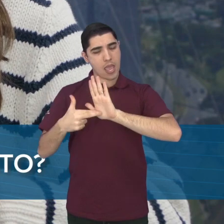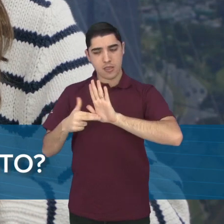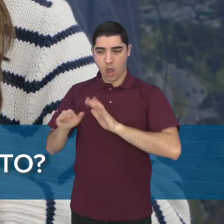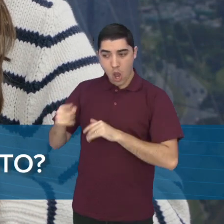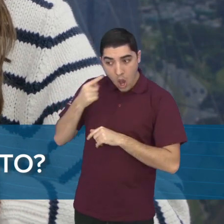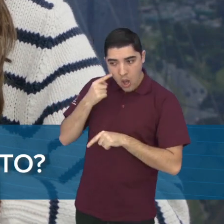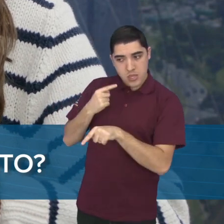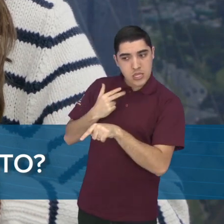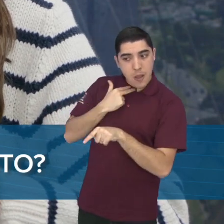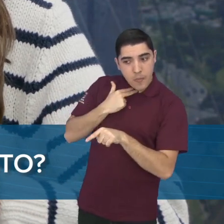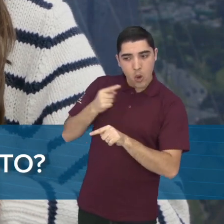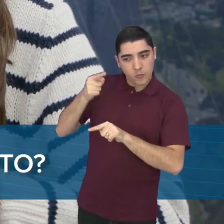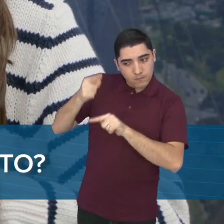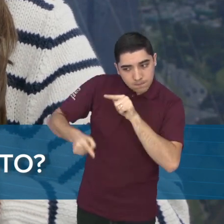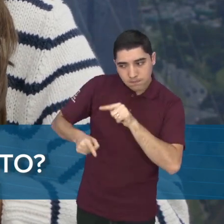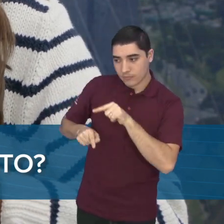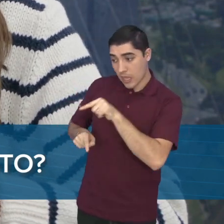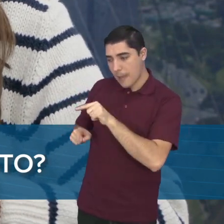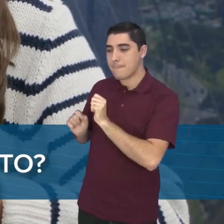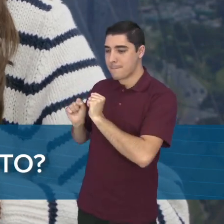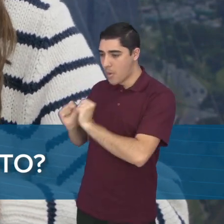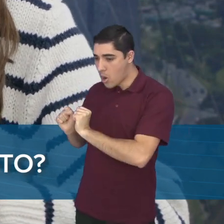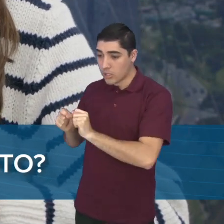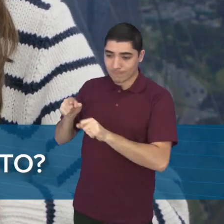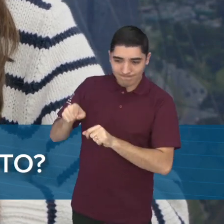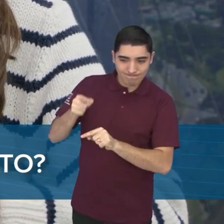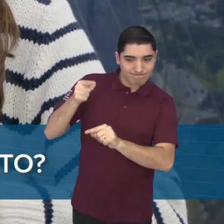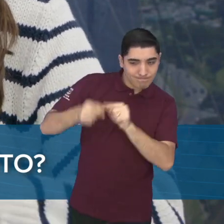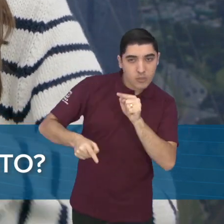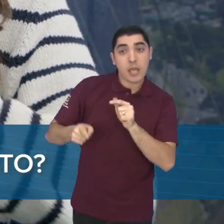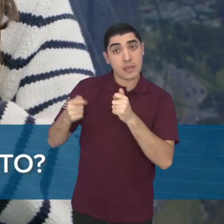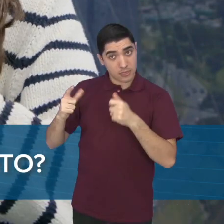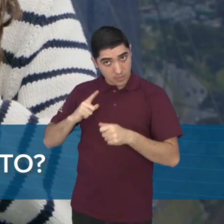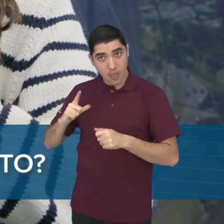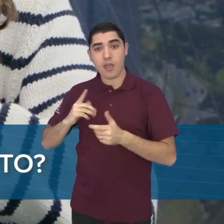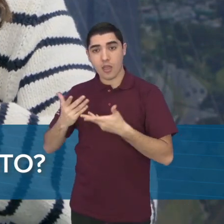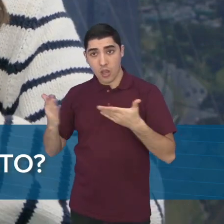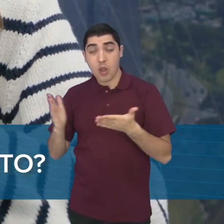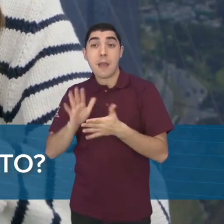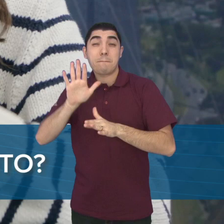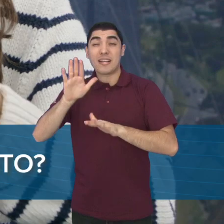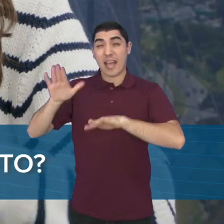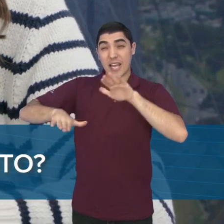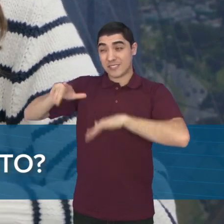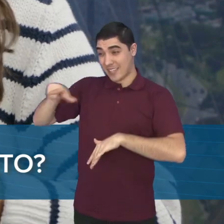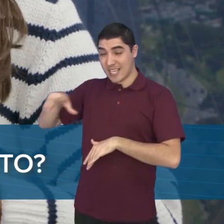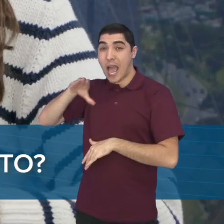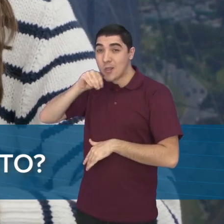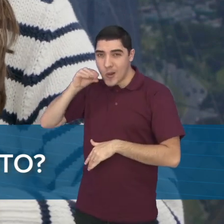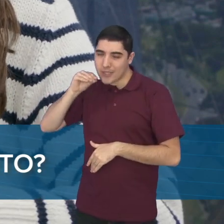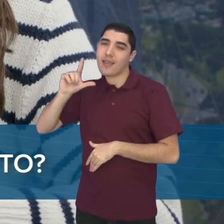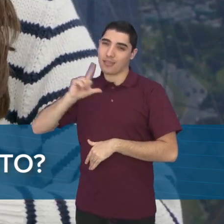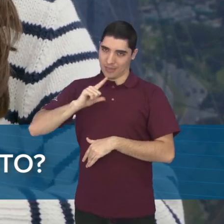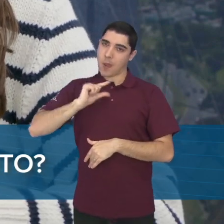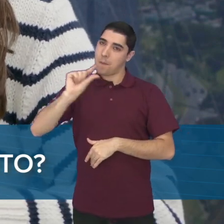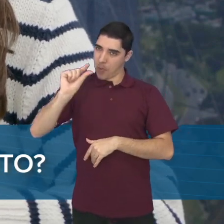jeito. Mas eu acho que o adolescente é o que está aprendendo a lidar. Então, talvez, oh, meu Deus, né, tem isso um pouco mais forte,